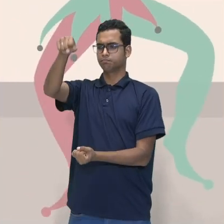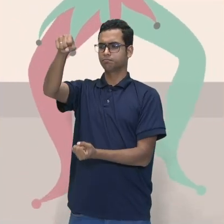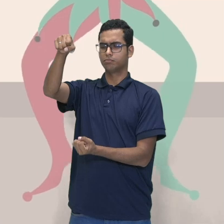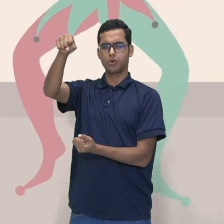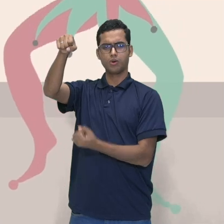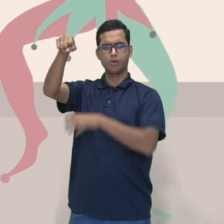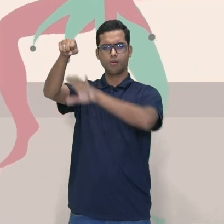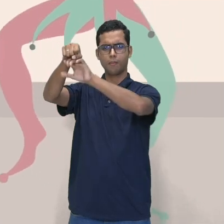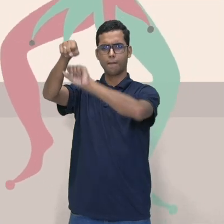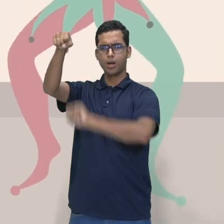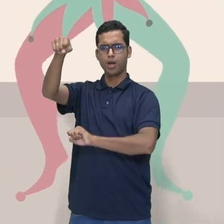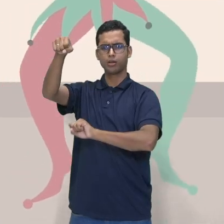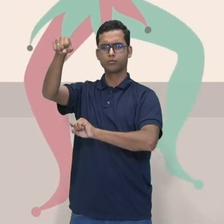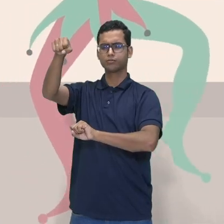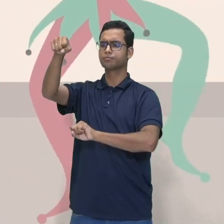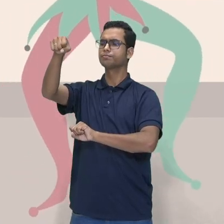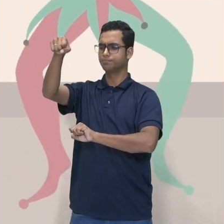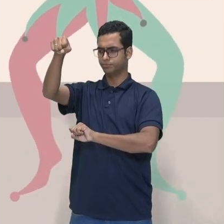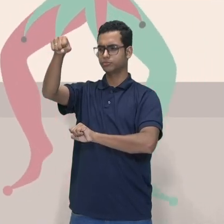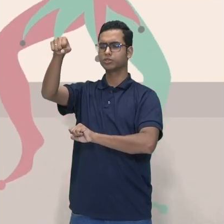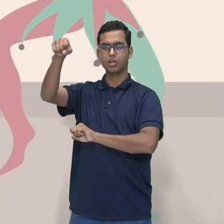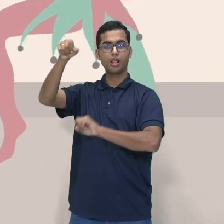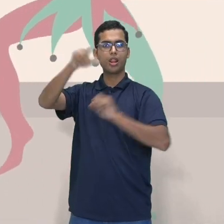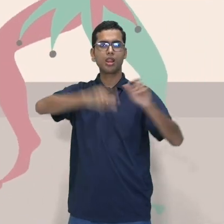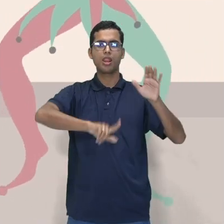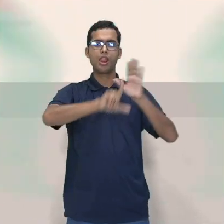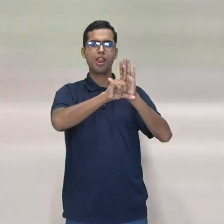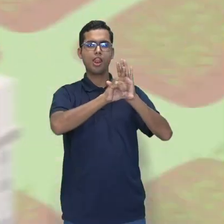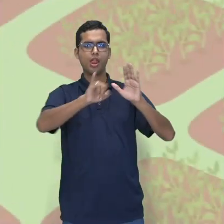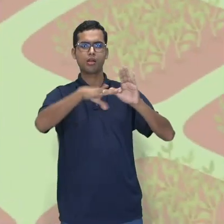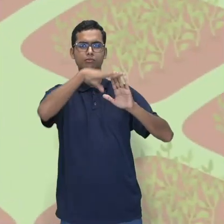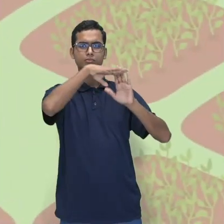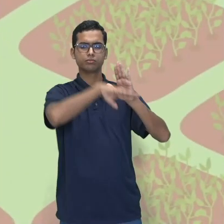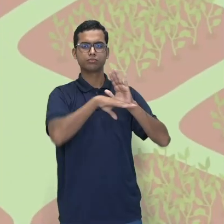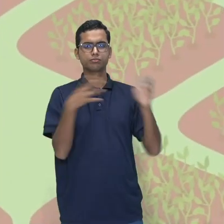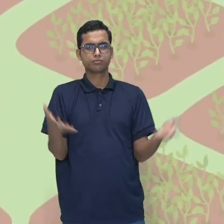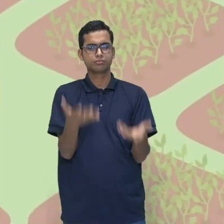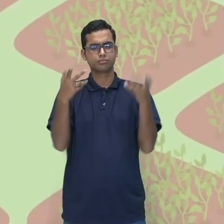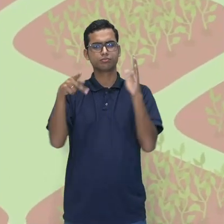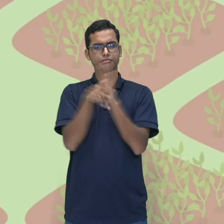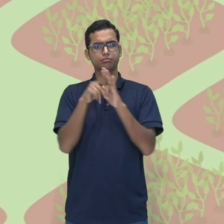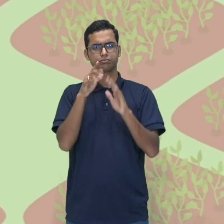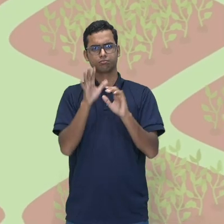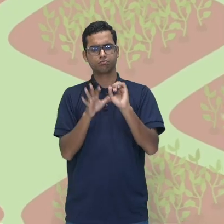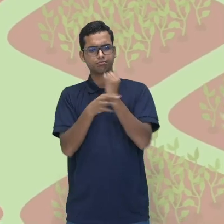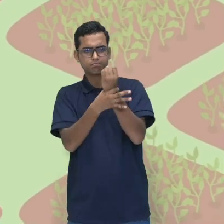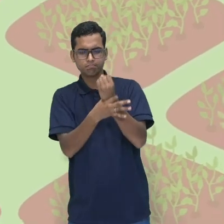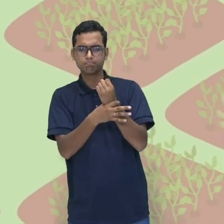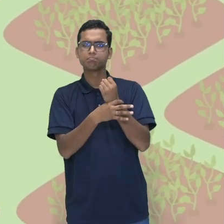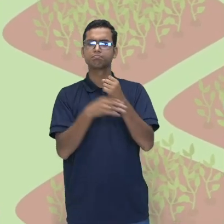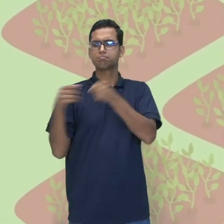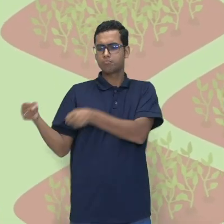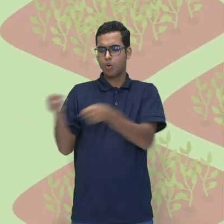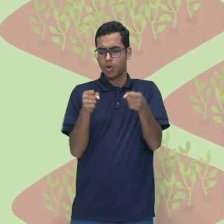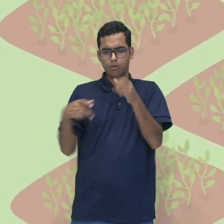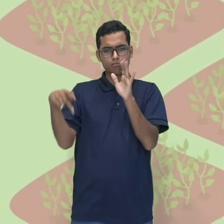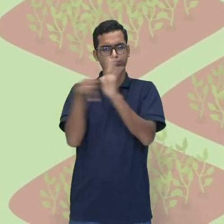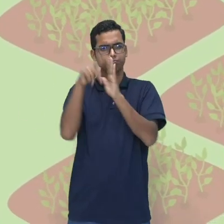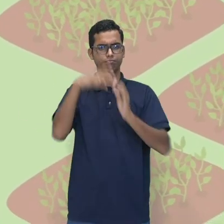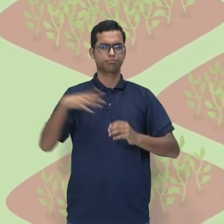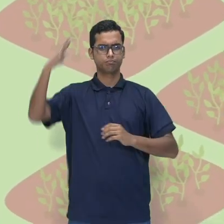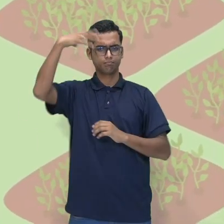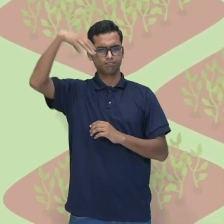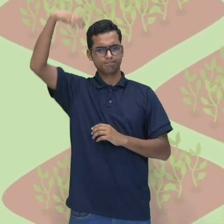ali podendo, está elencando as leis que vai favorecer o fortalecimento desse poder real. E esse